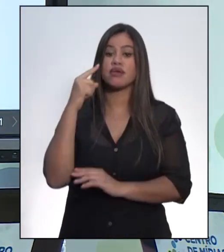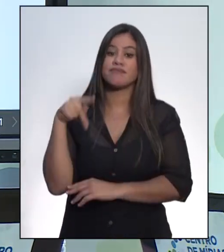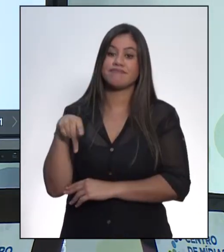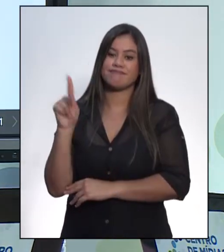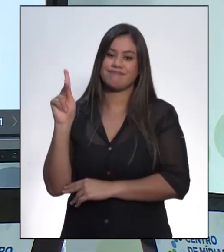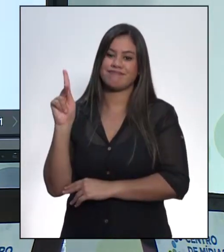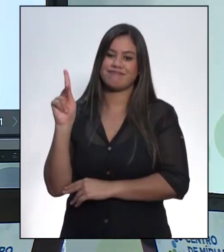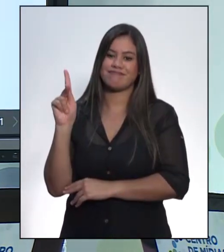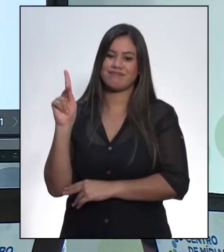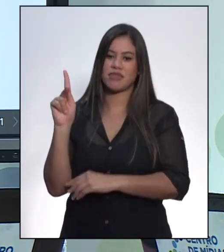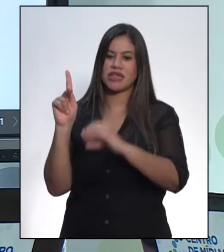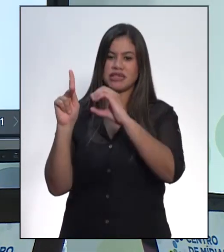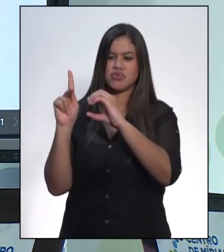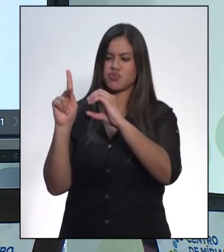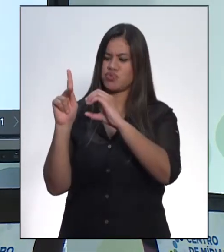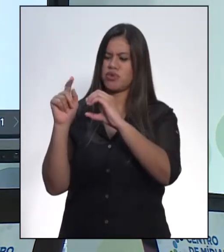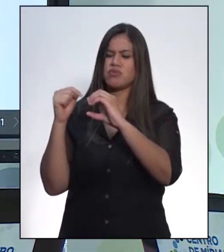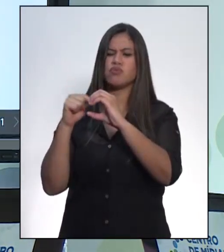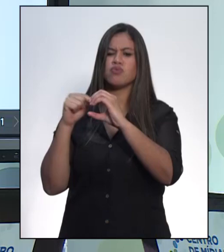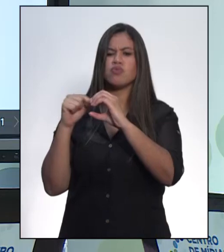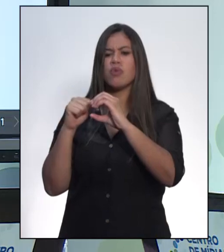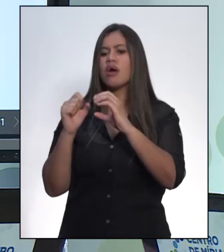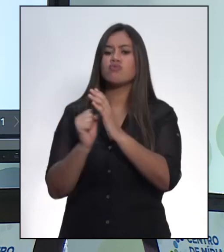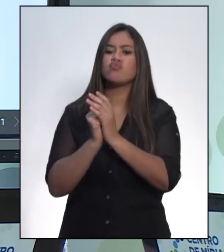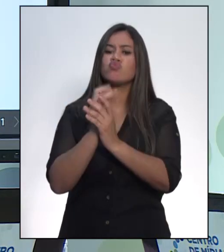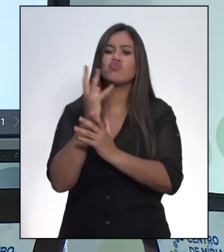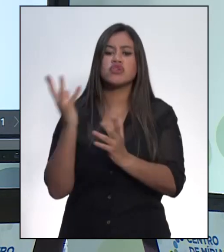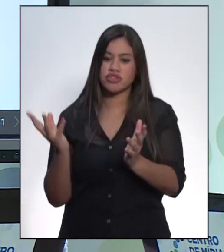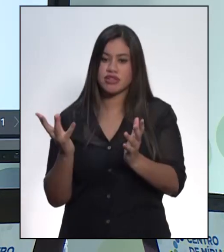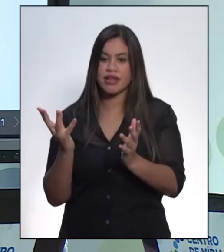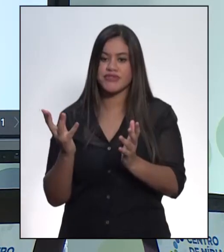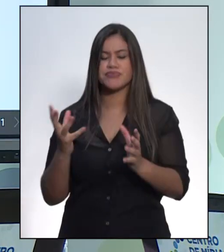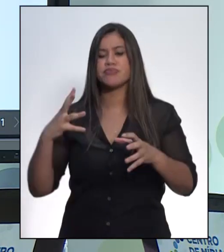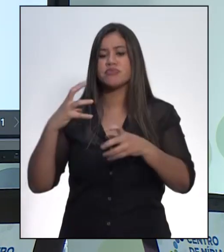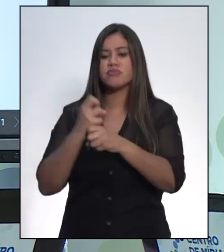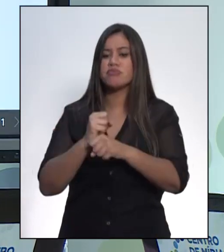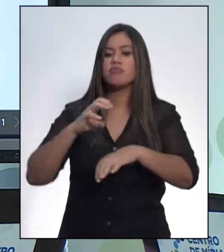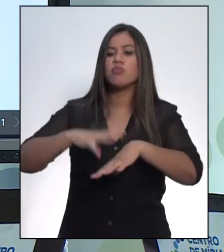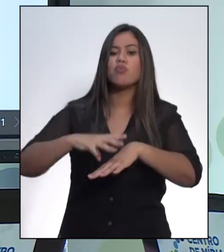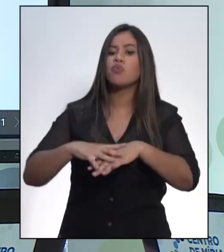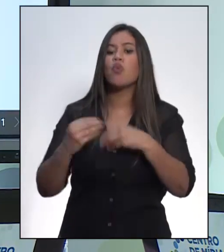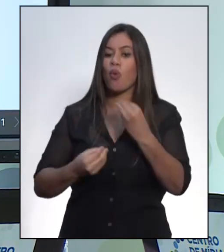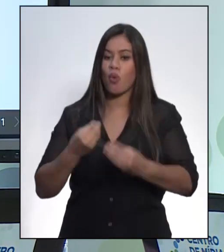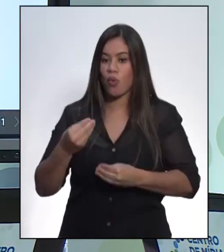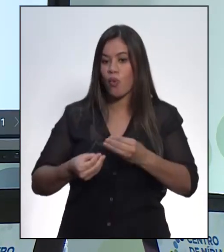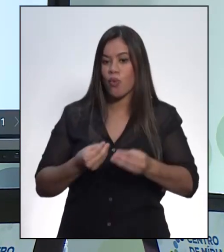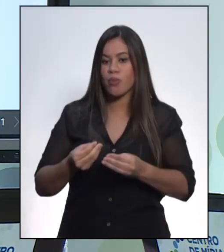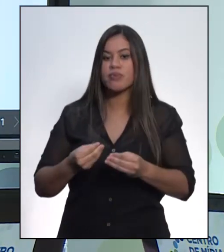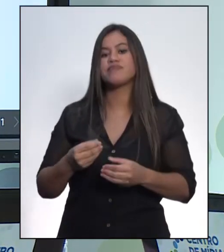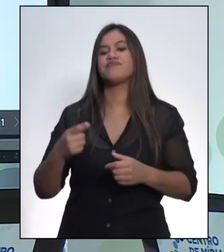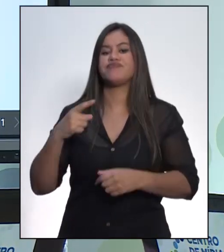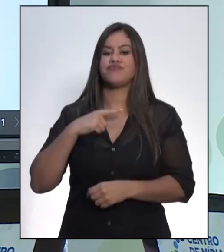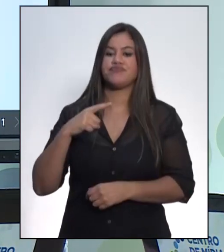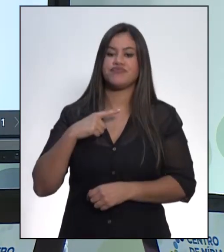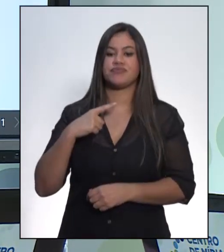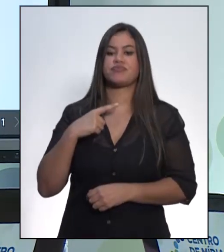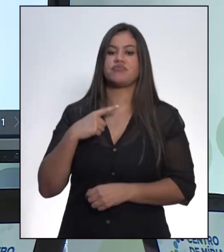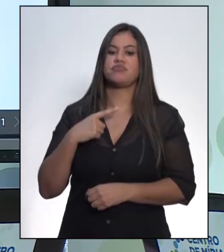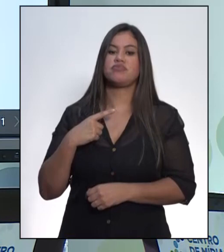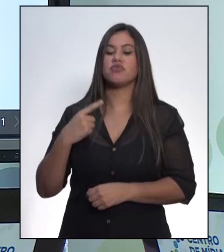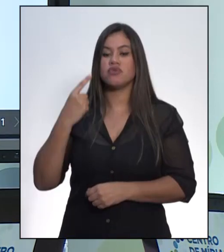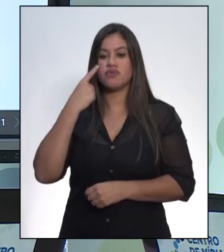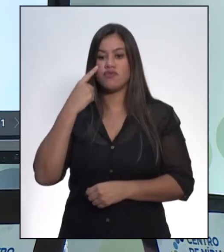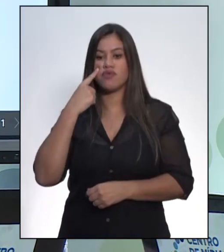trabalhando a constante das concentrações. Como que eu calculo a constante da concentração? É fácil. Eu vou calcular ali